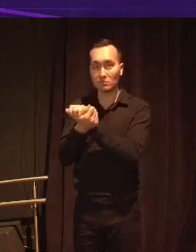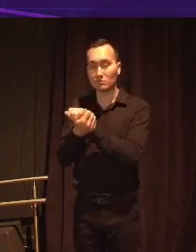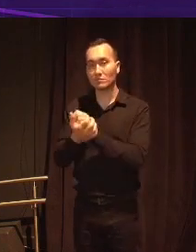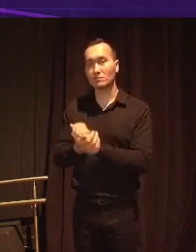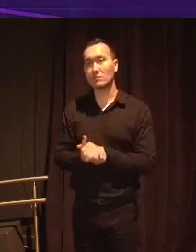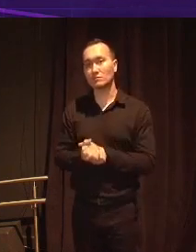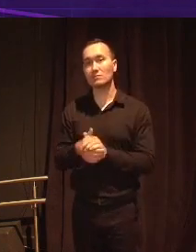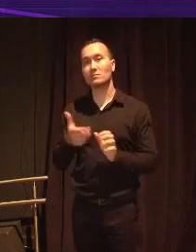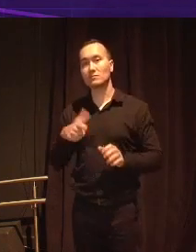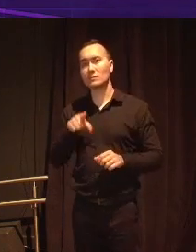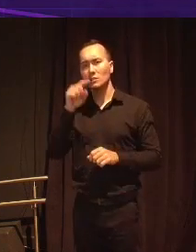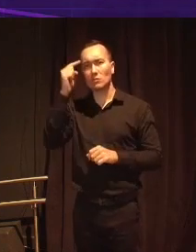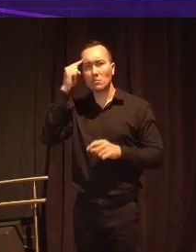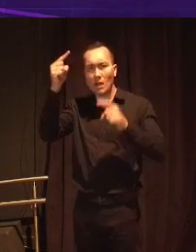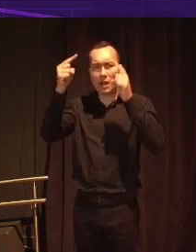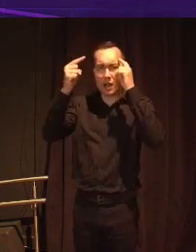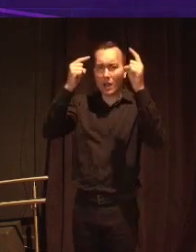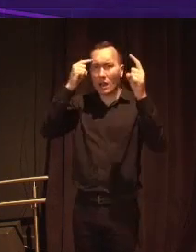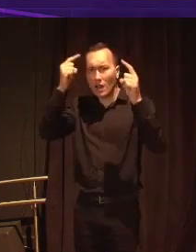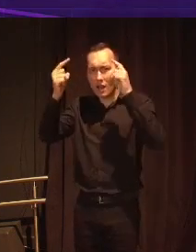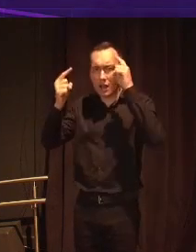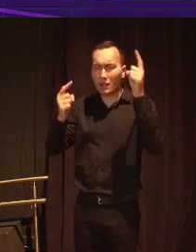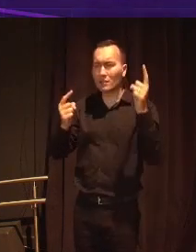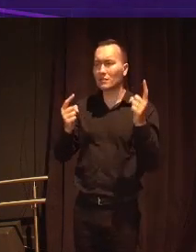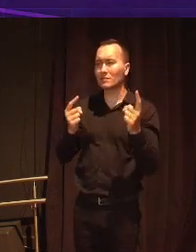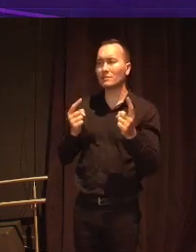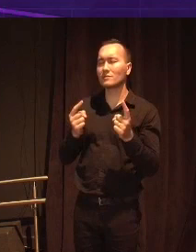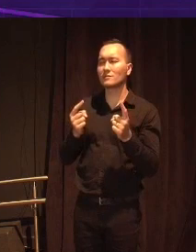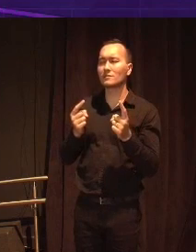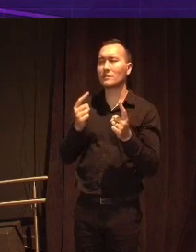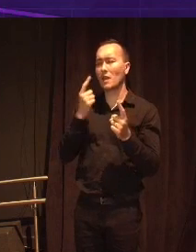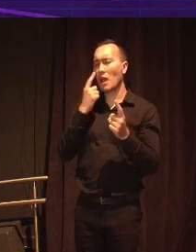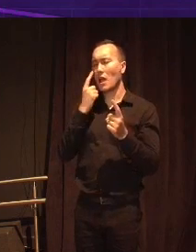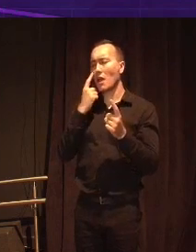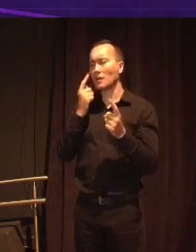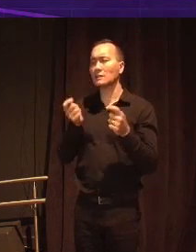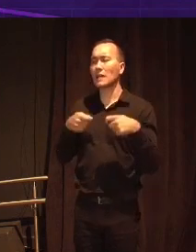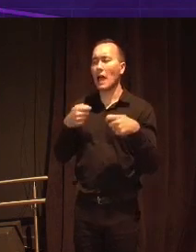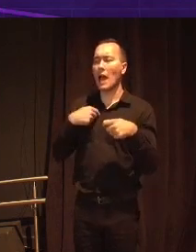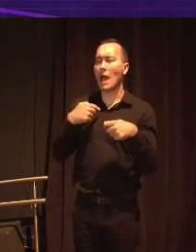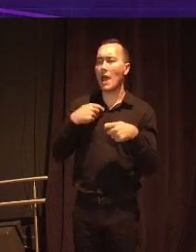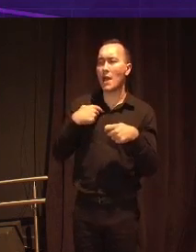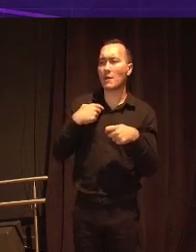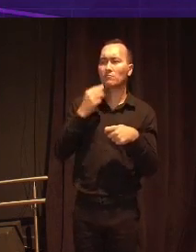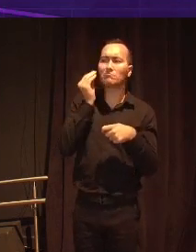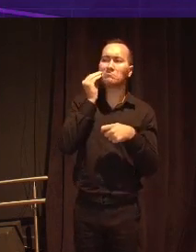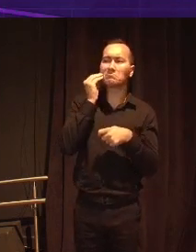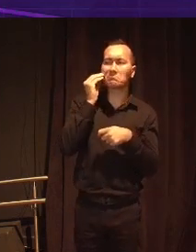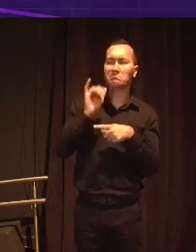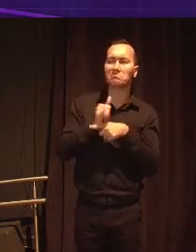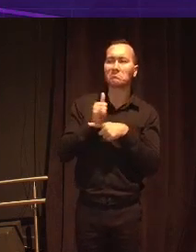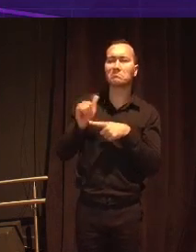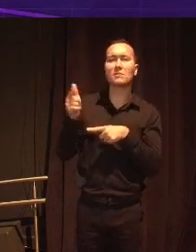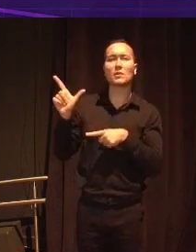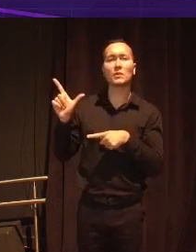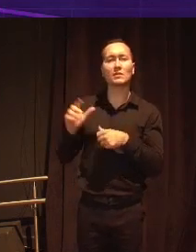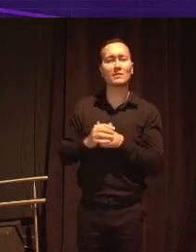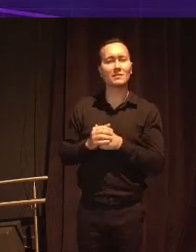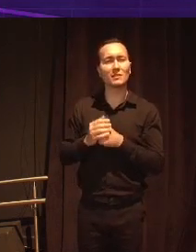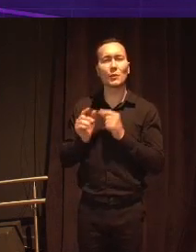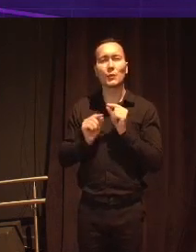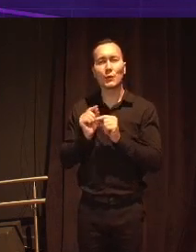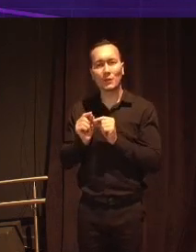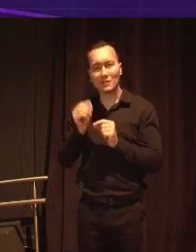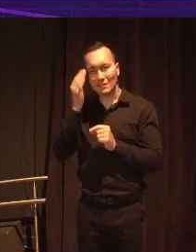assim, ter espaço para criar, para pensar diferente, né? Um pensamento mais abundante e sempre